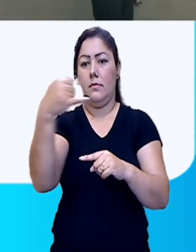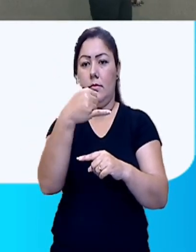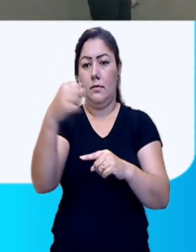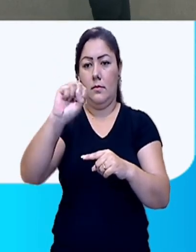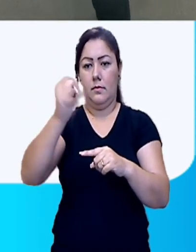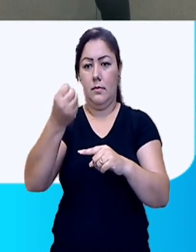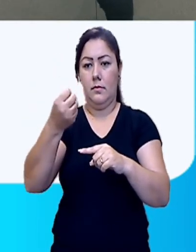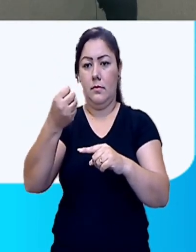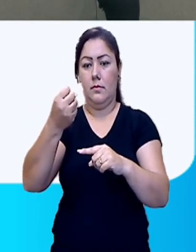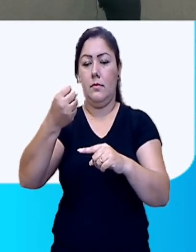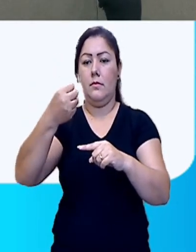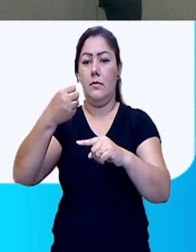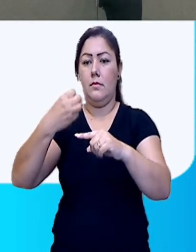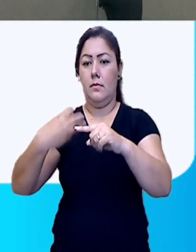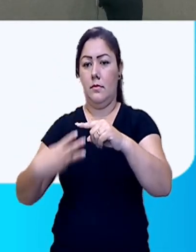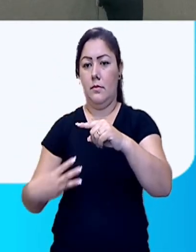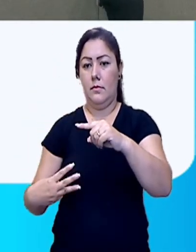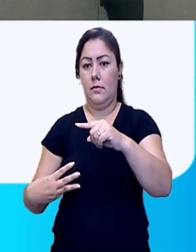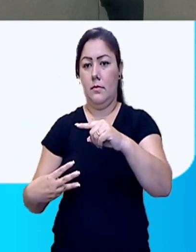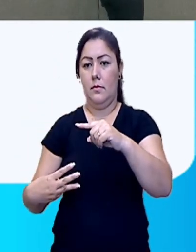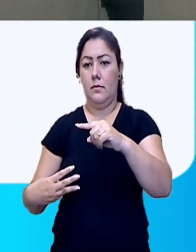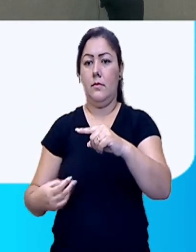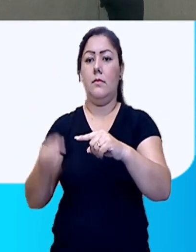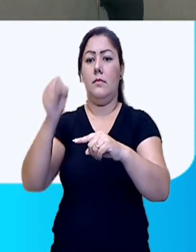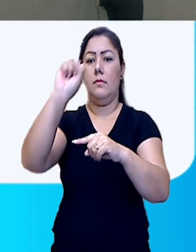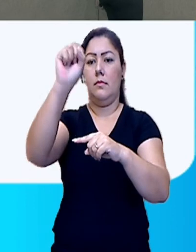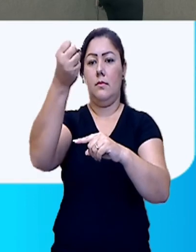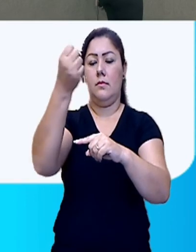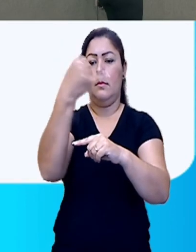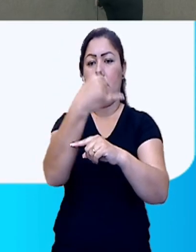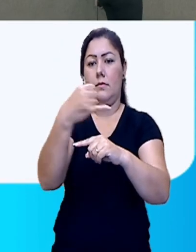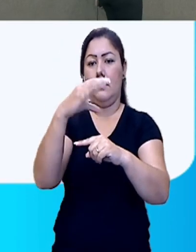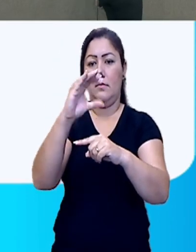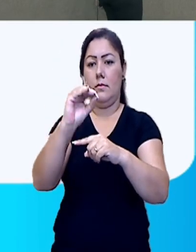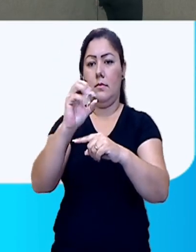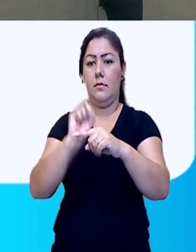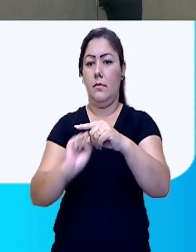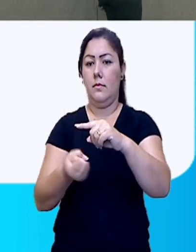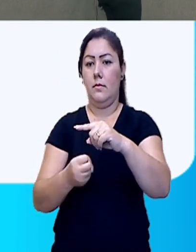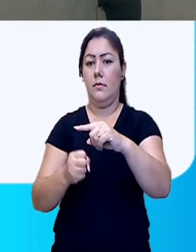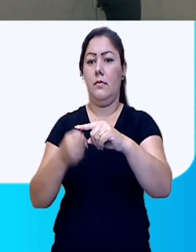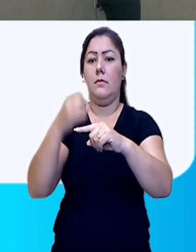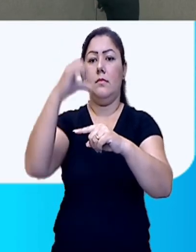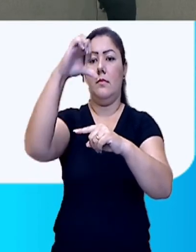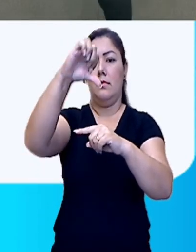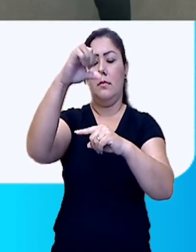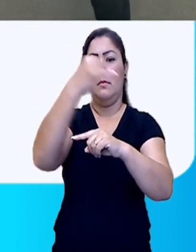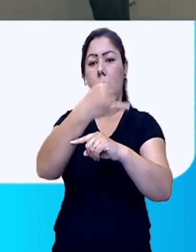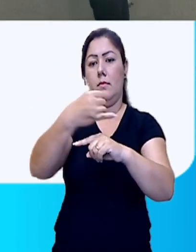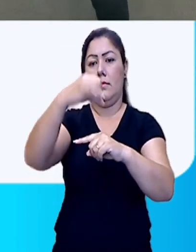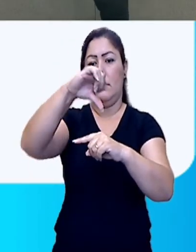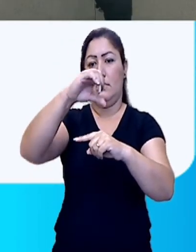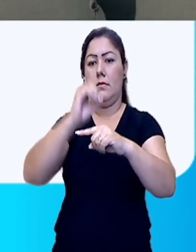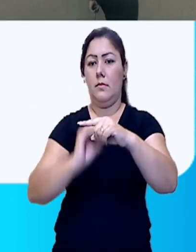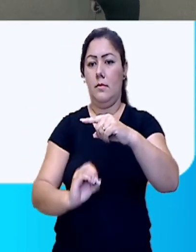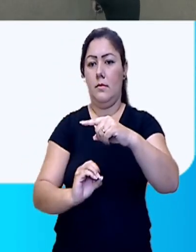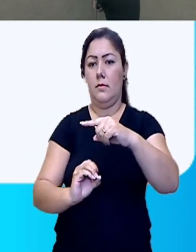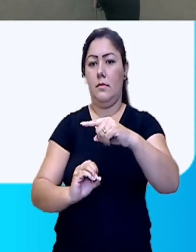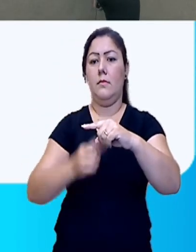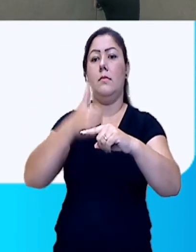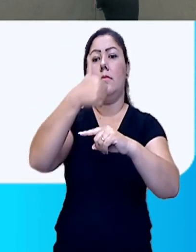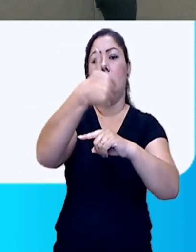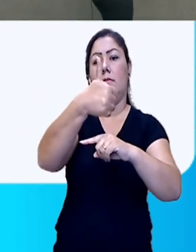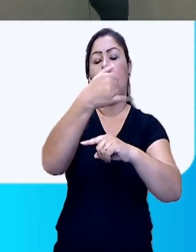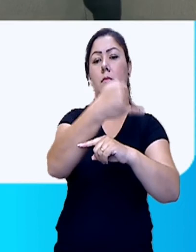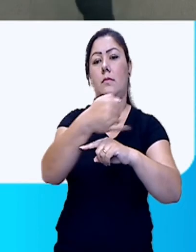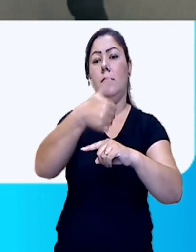11 menos 8, 3. 8 menos 0, 8. 9 menos 9, 0. E 1